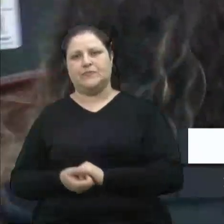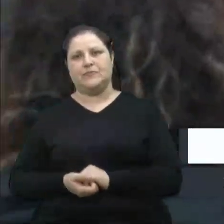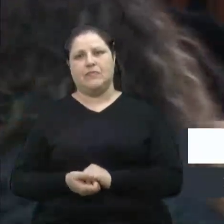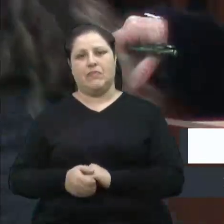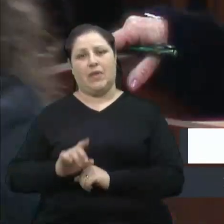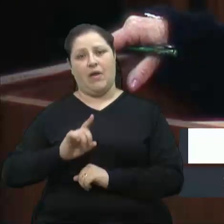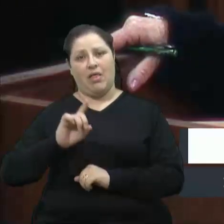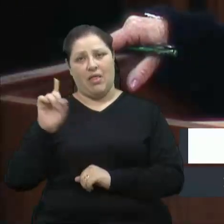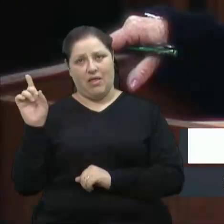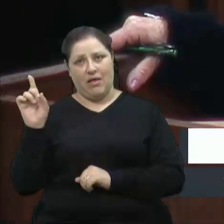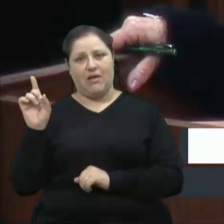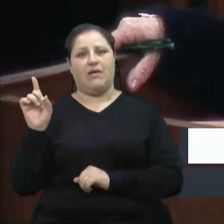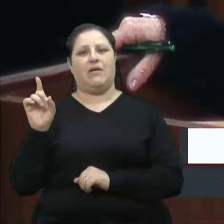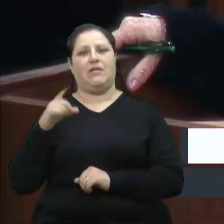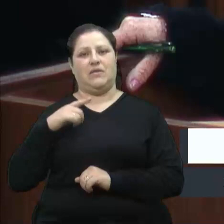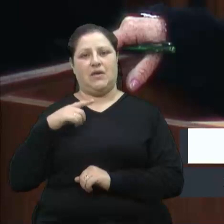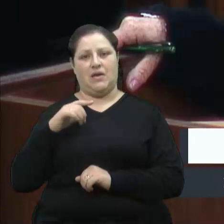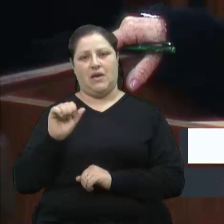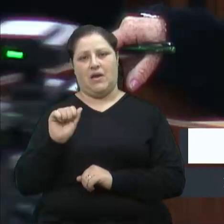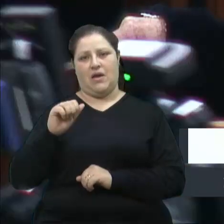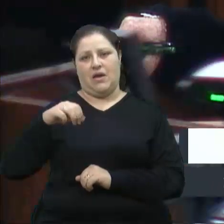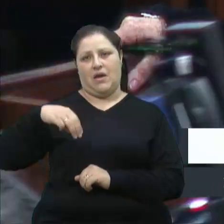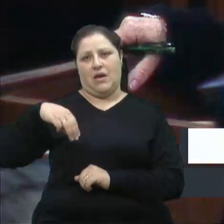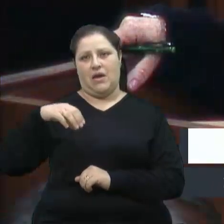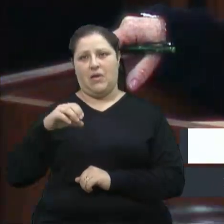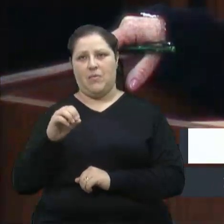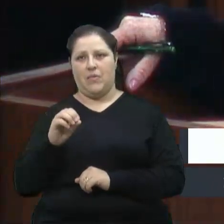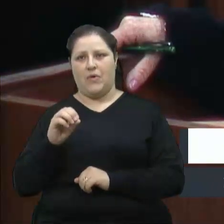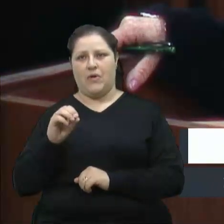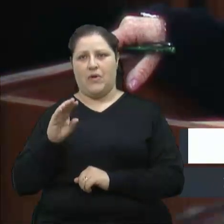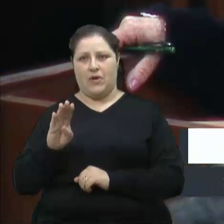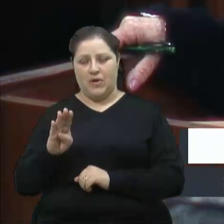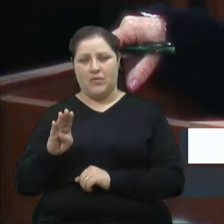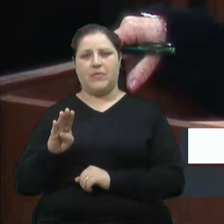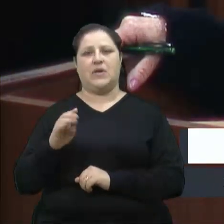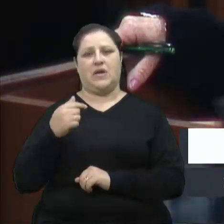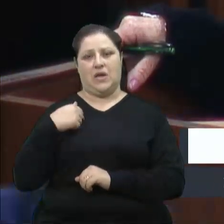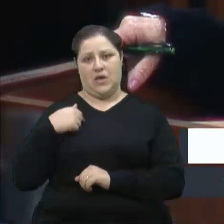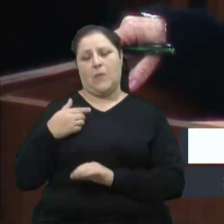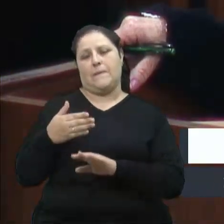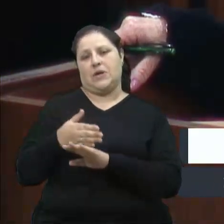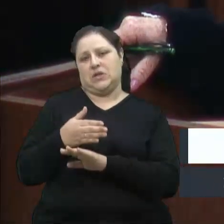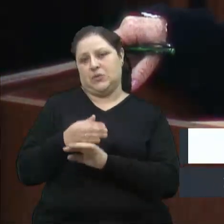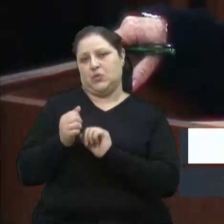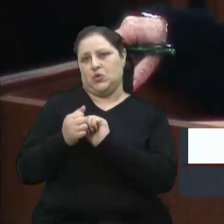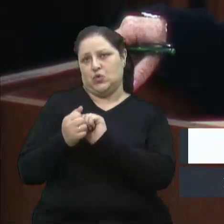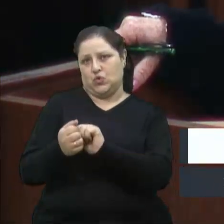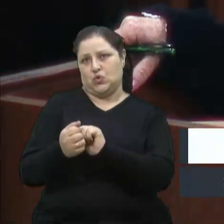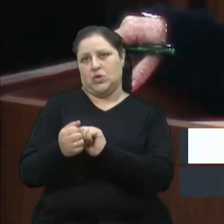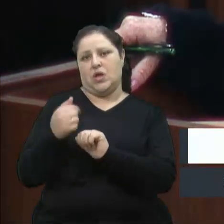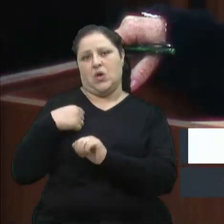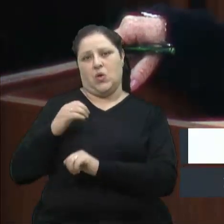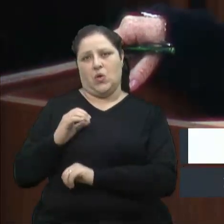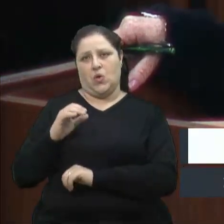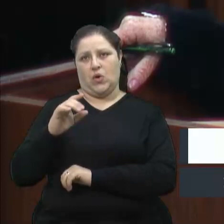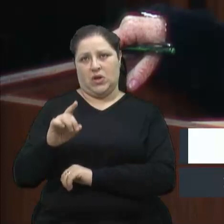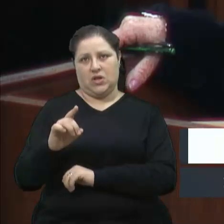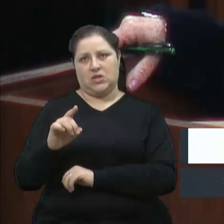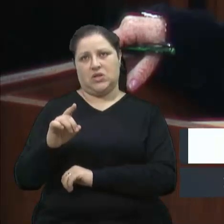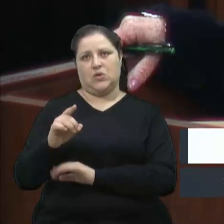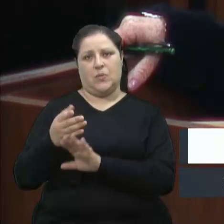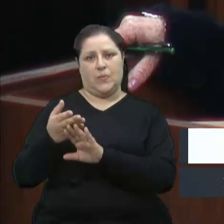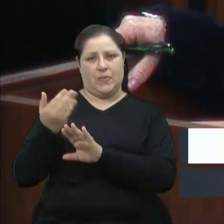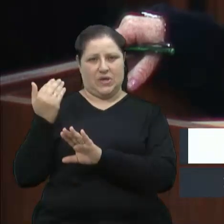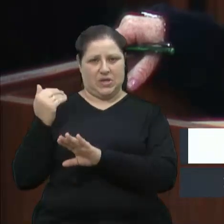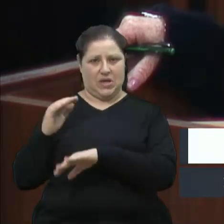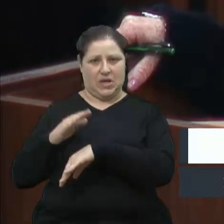lá como a MOB, eu lá do São Gabriel estou participando. E estou na coordenação. Há um tempo atrás